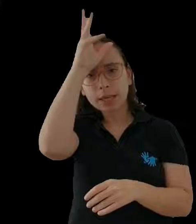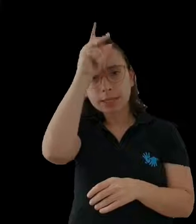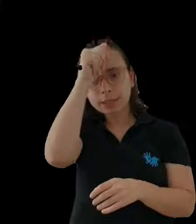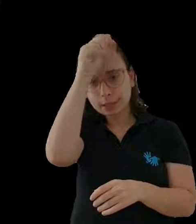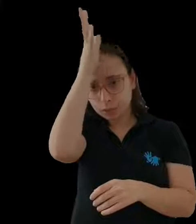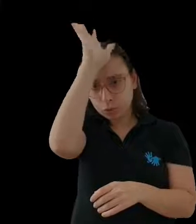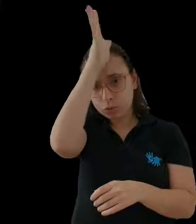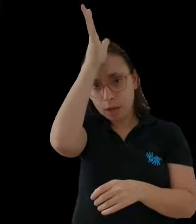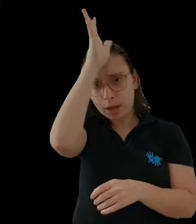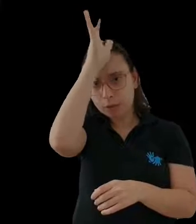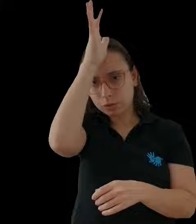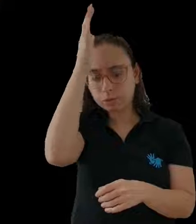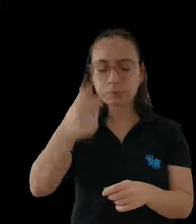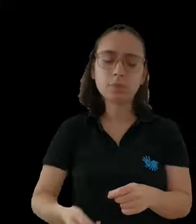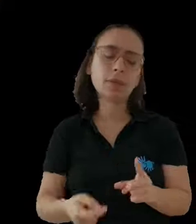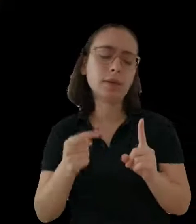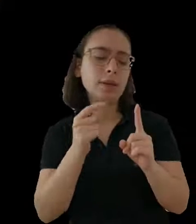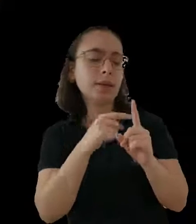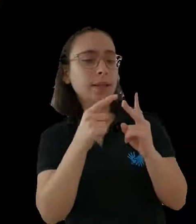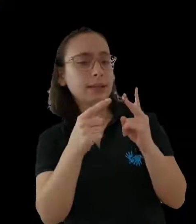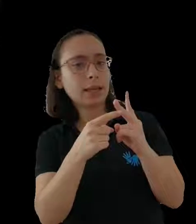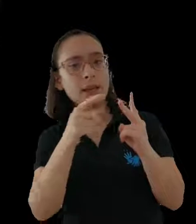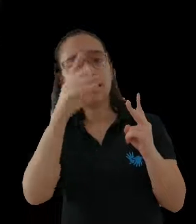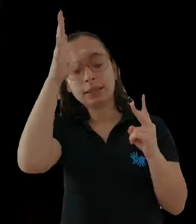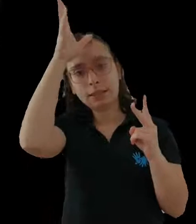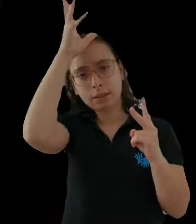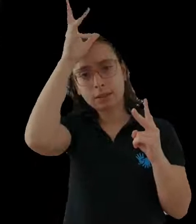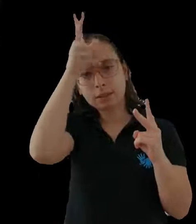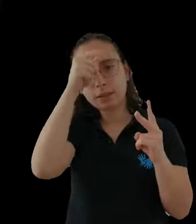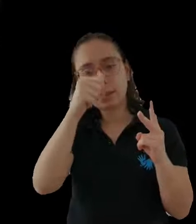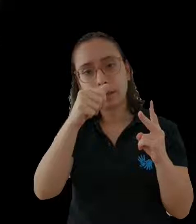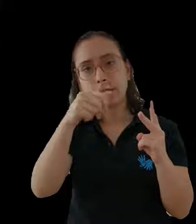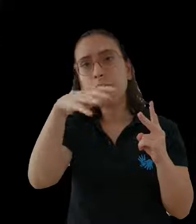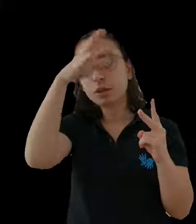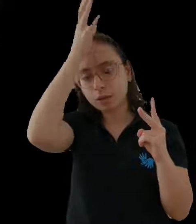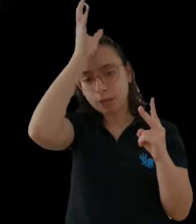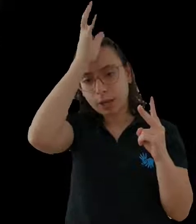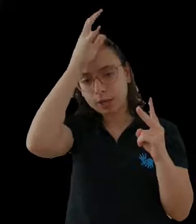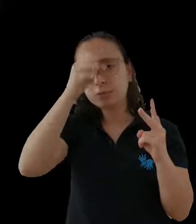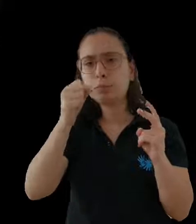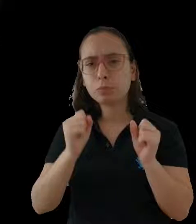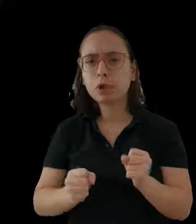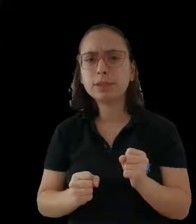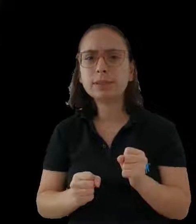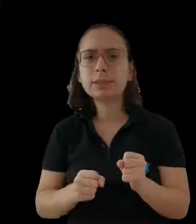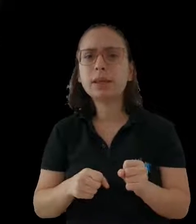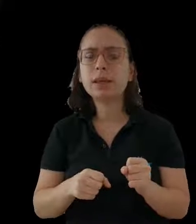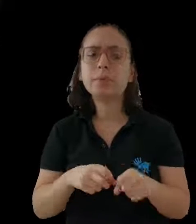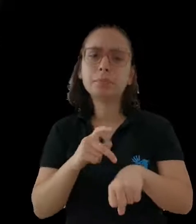um galo. Essa galinha e esse galo, pode ser o preto, tá ótimo.